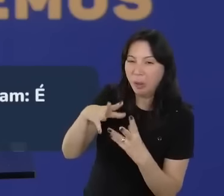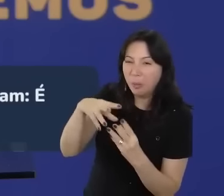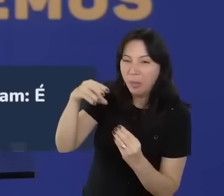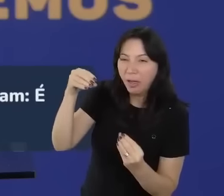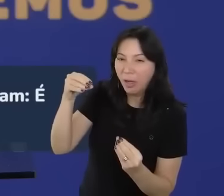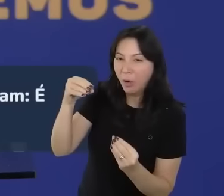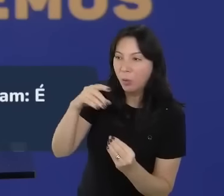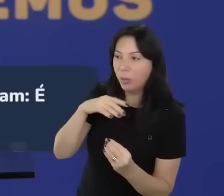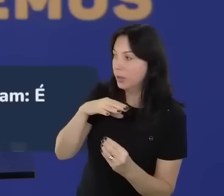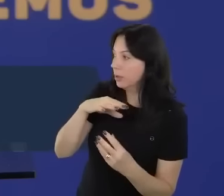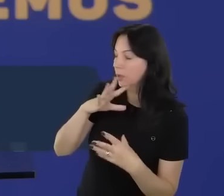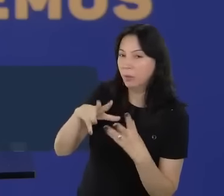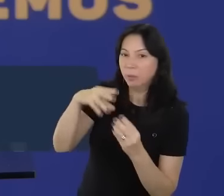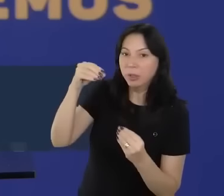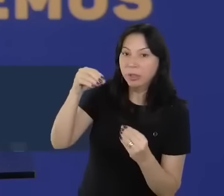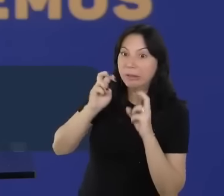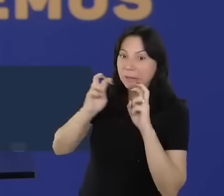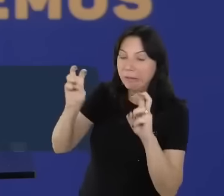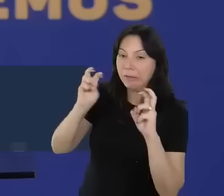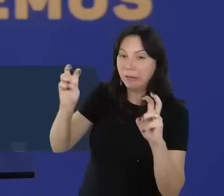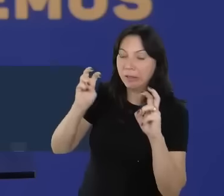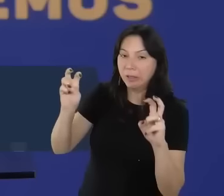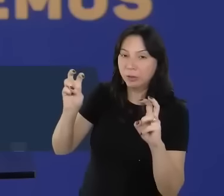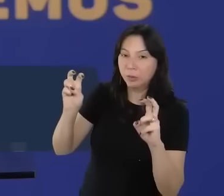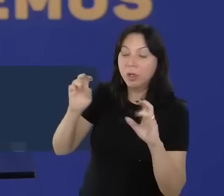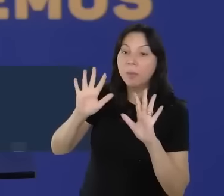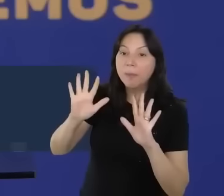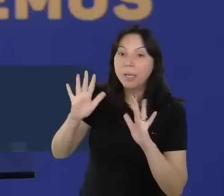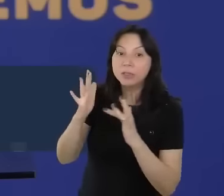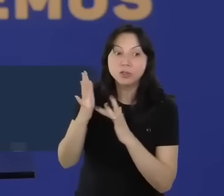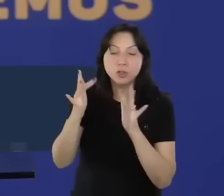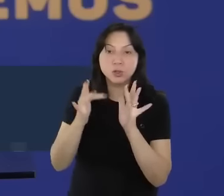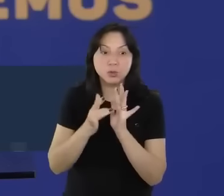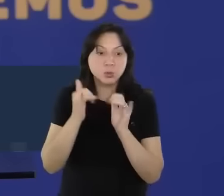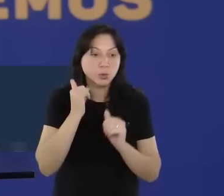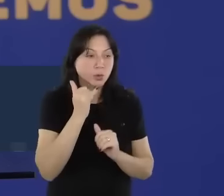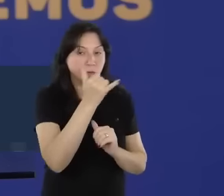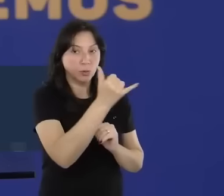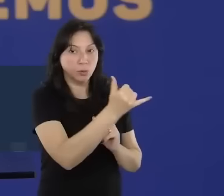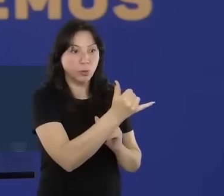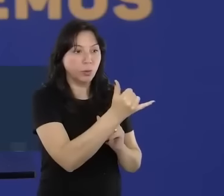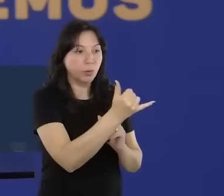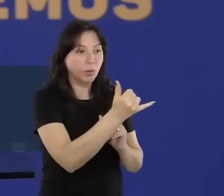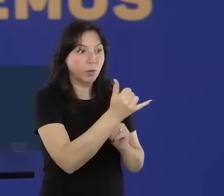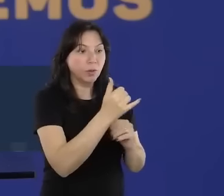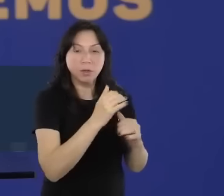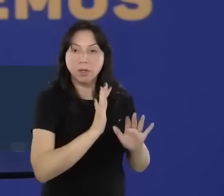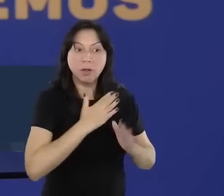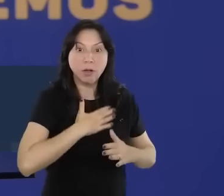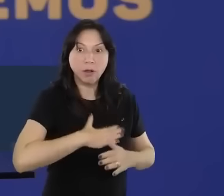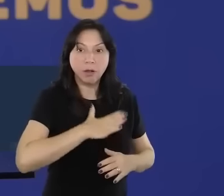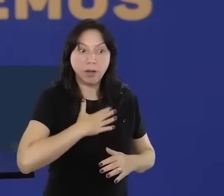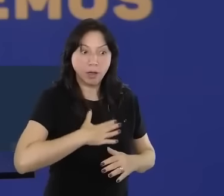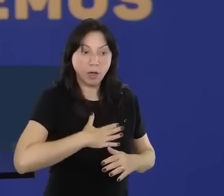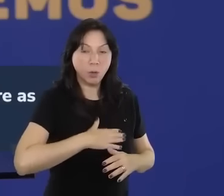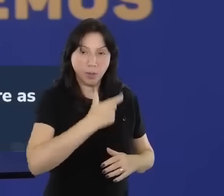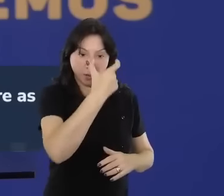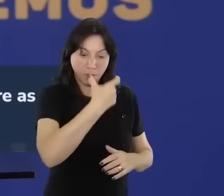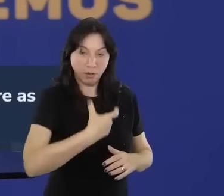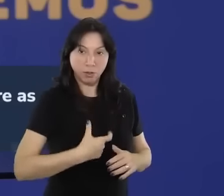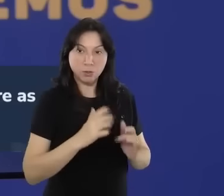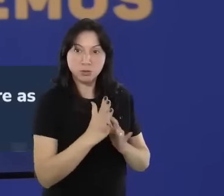e tomados de medo gritaram mas Jesus imediatamente lhes disse tende bom ânimo sou eu